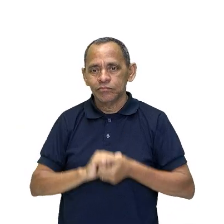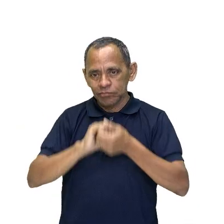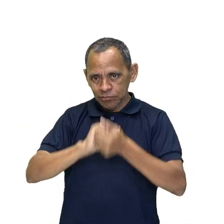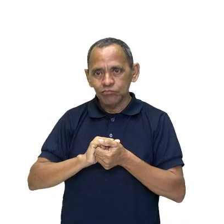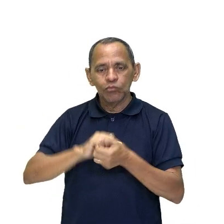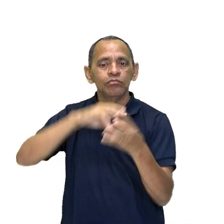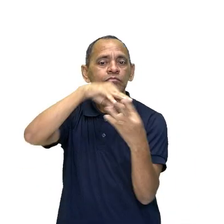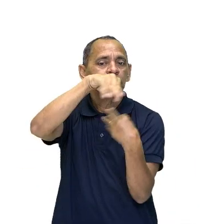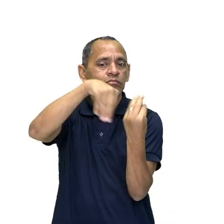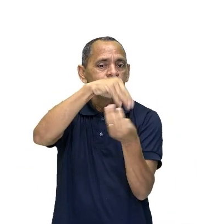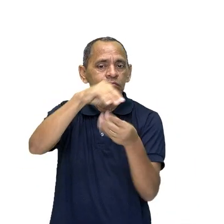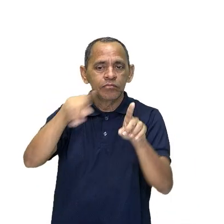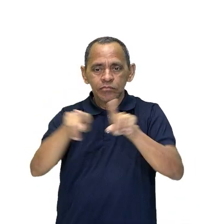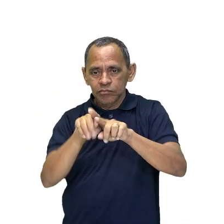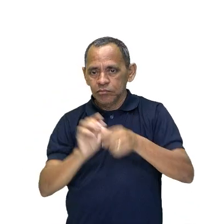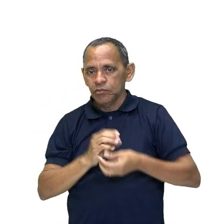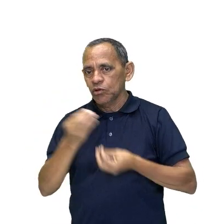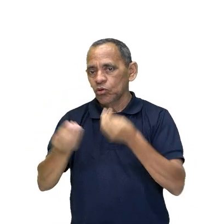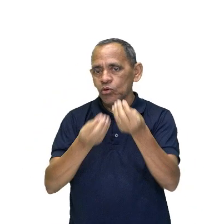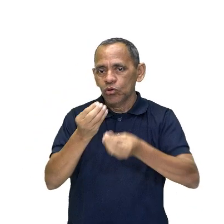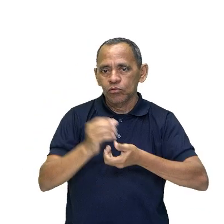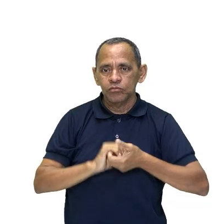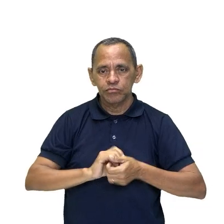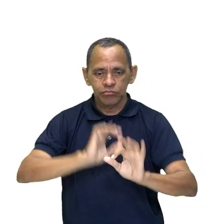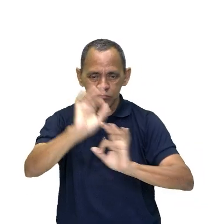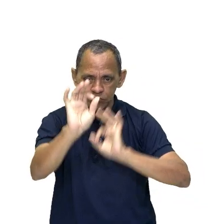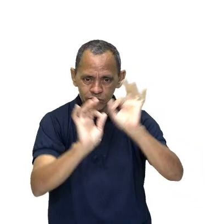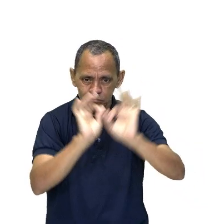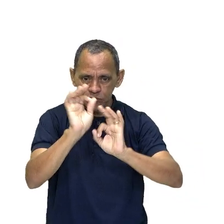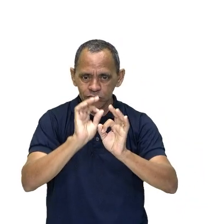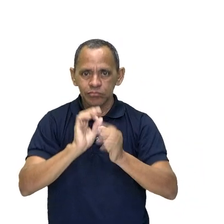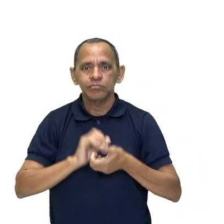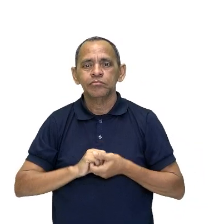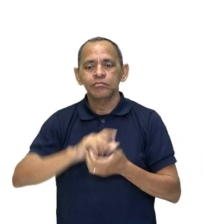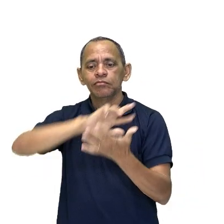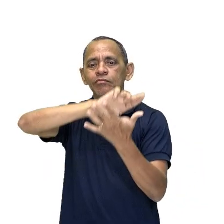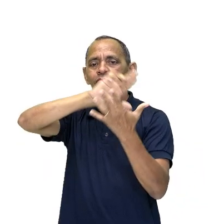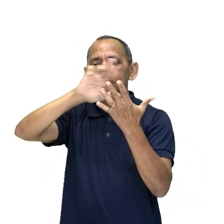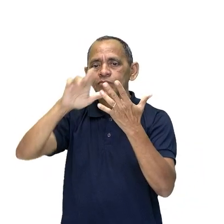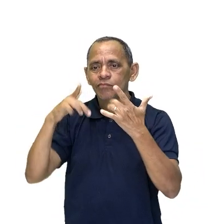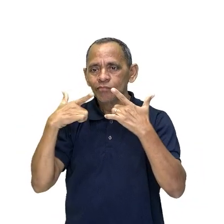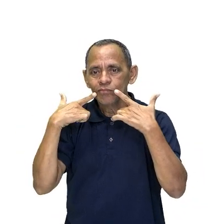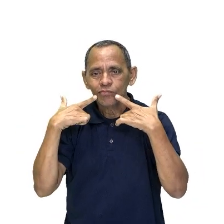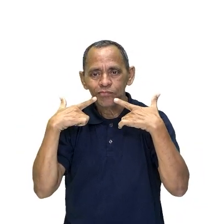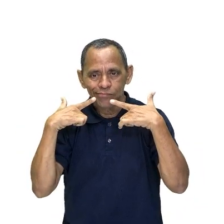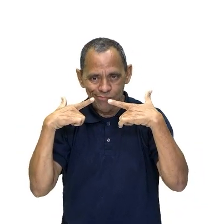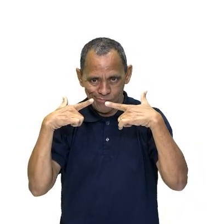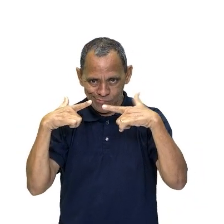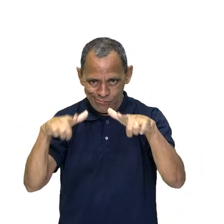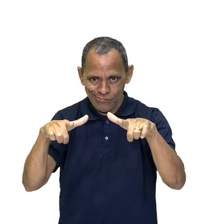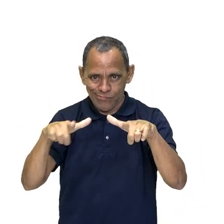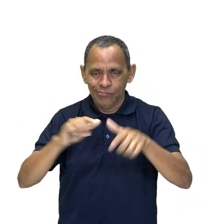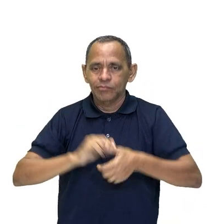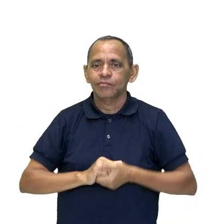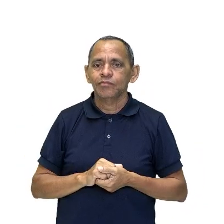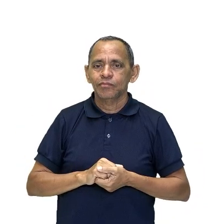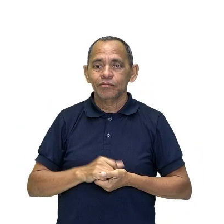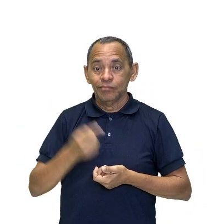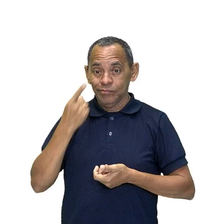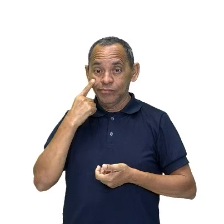misturado, feito, constituído de múltiplas linguagens, como você observou,